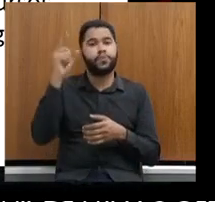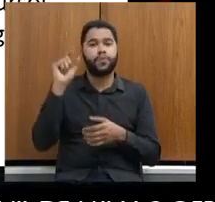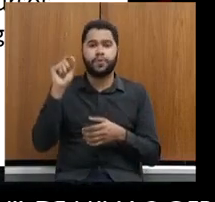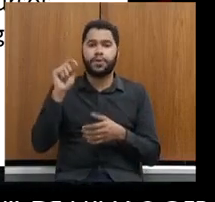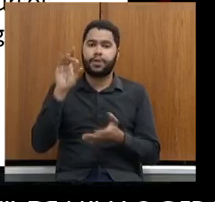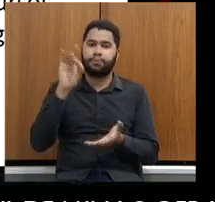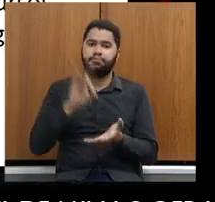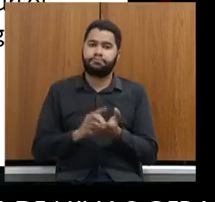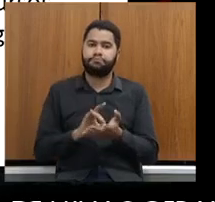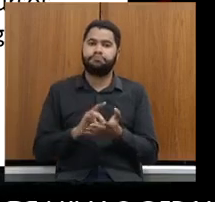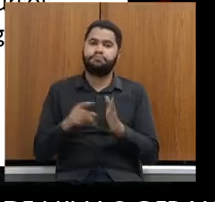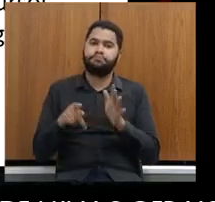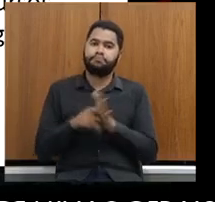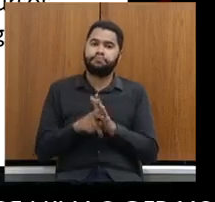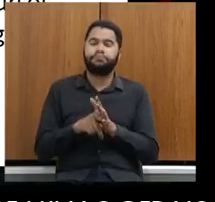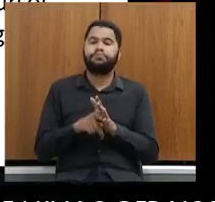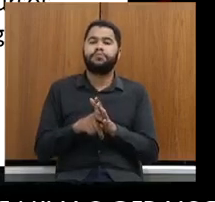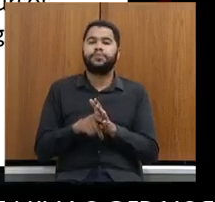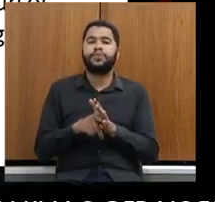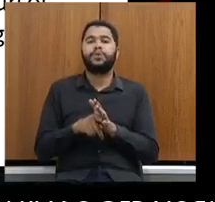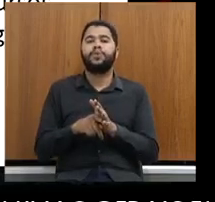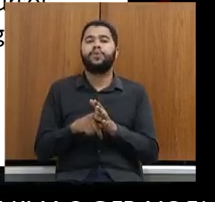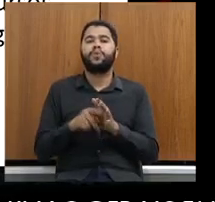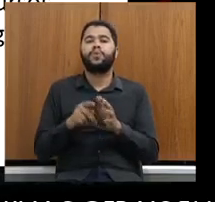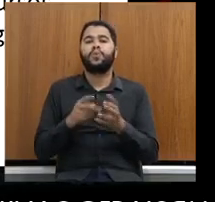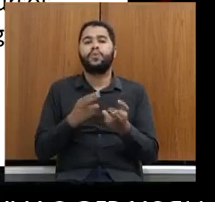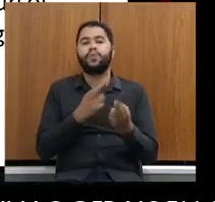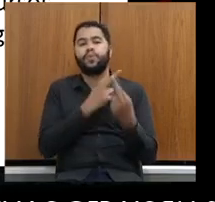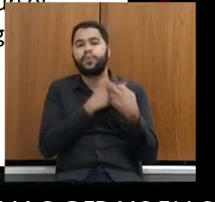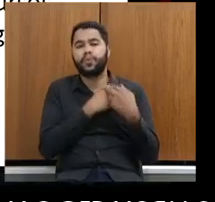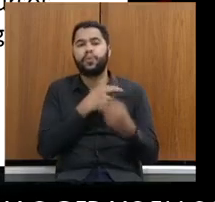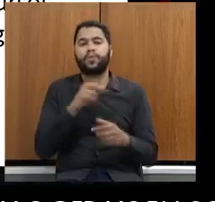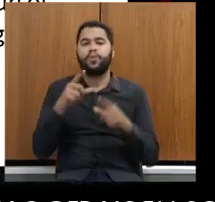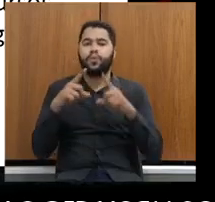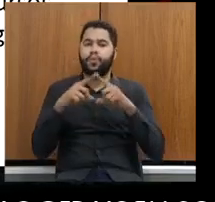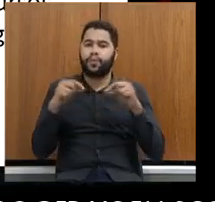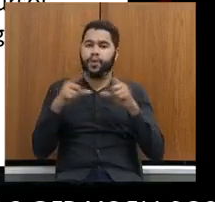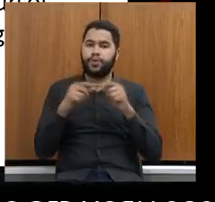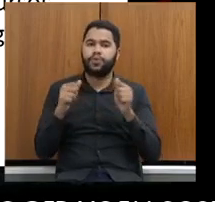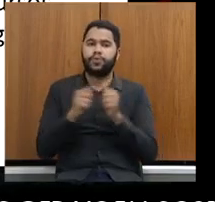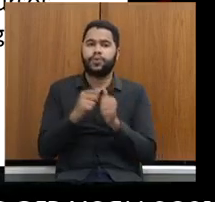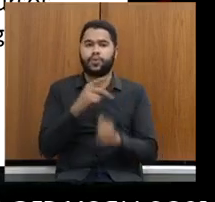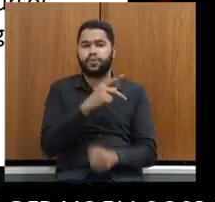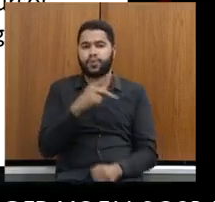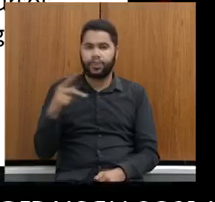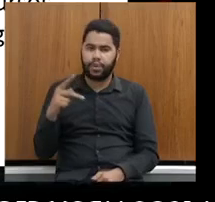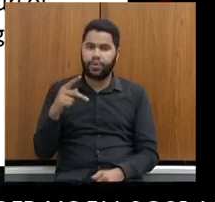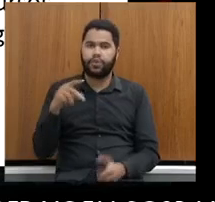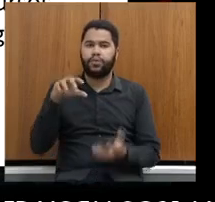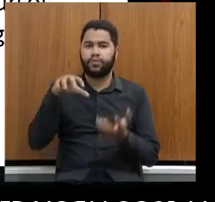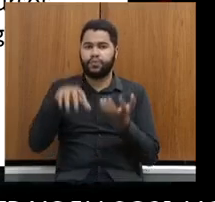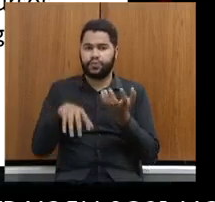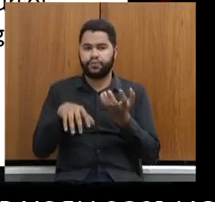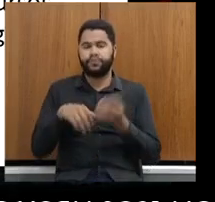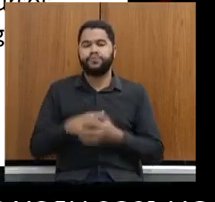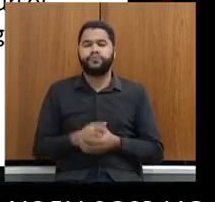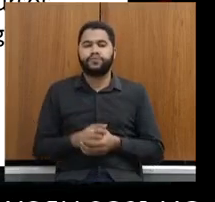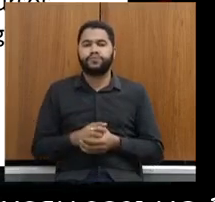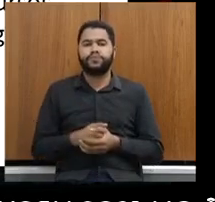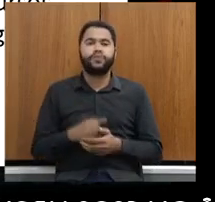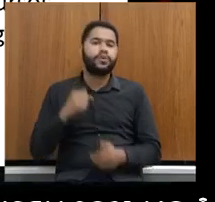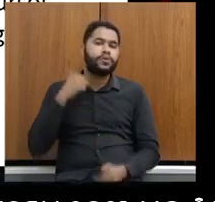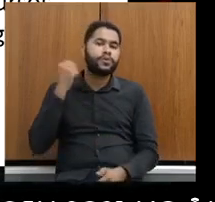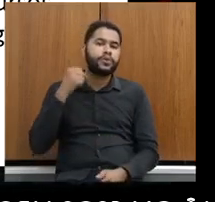foi realmente fazer uma incursão em Brasília uma missão em Brasília tivemos junto com presidente do congresso nacional o